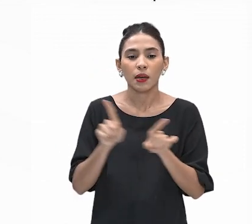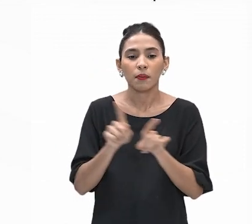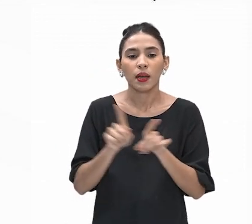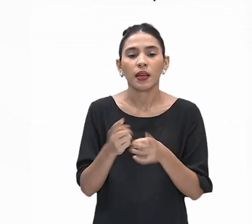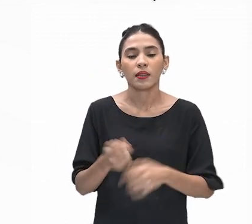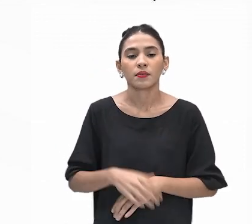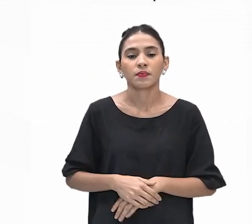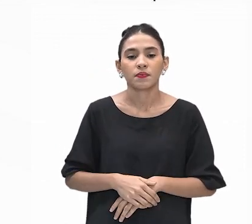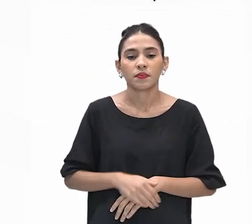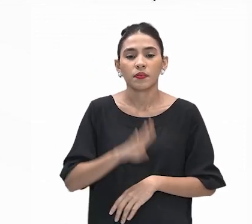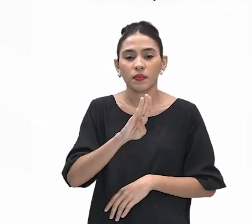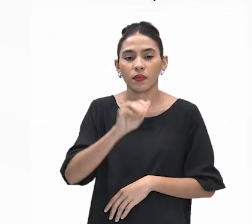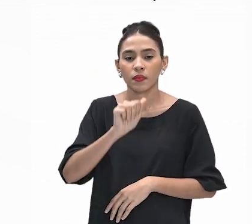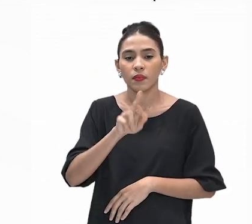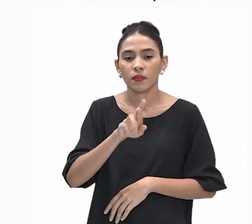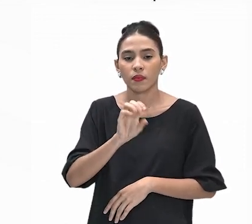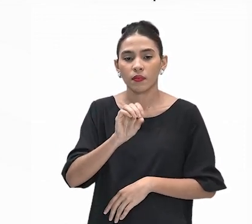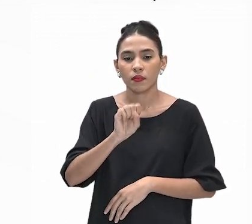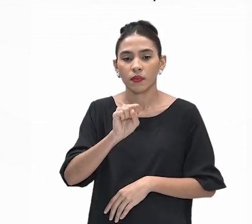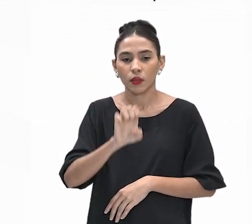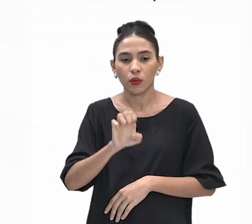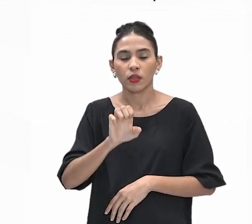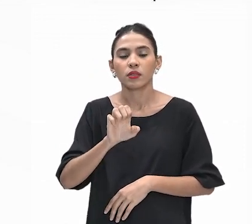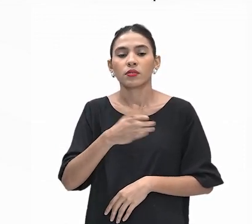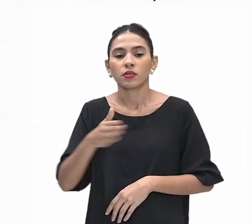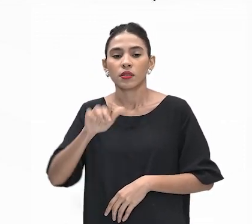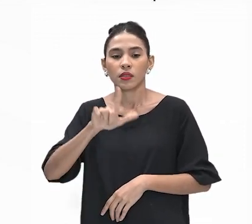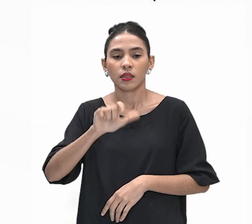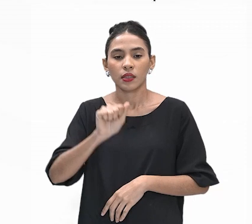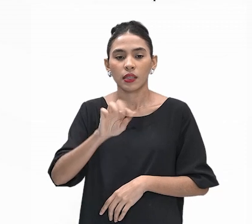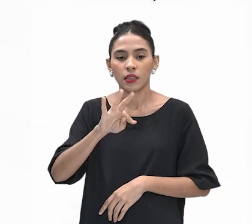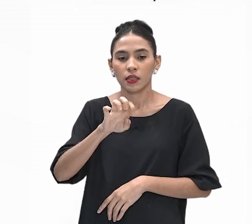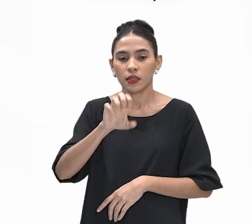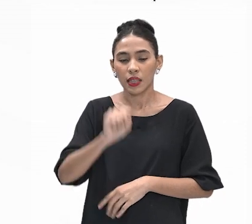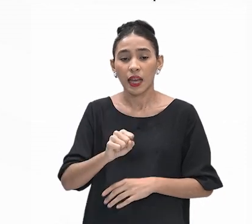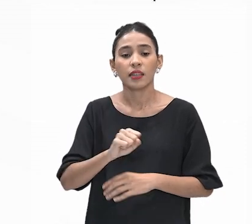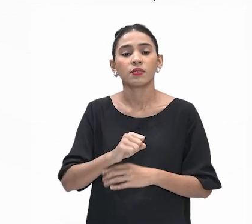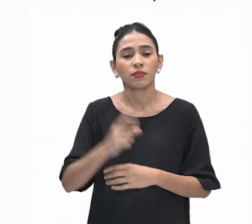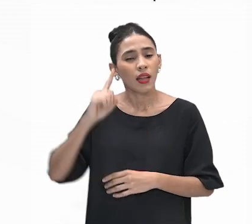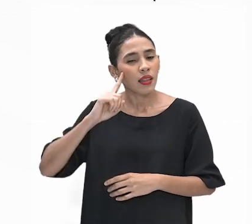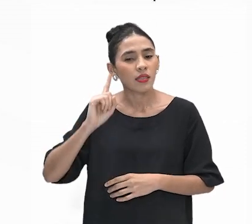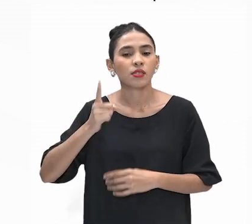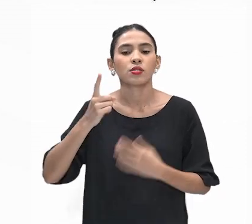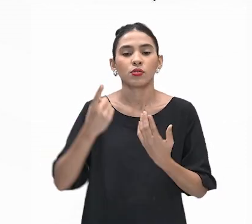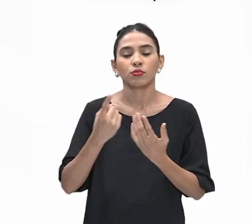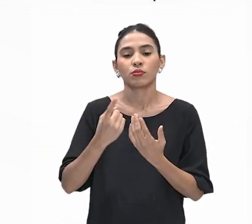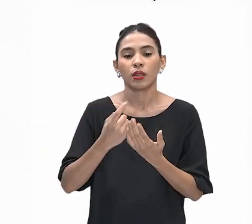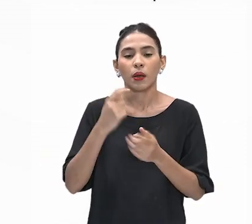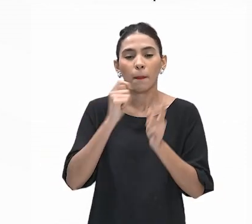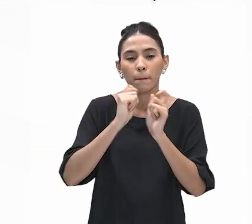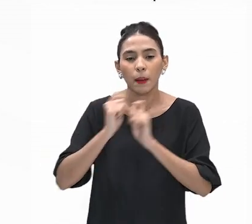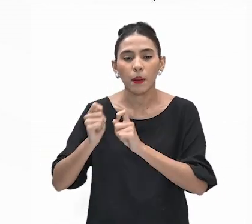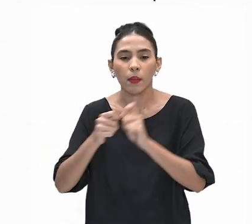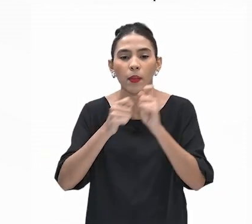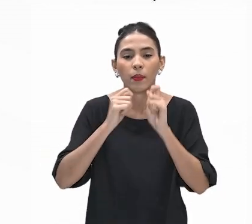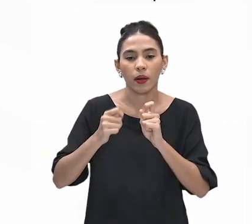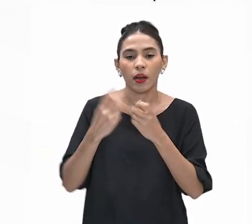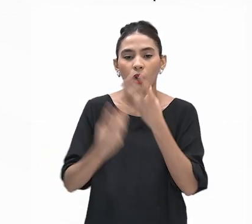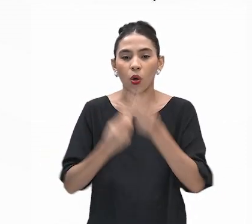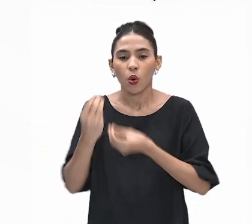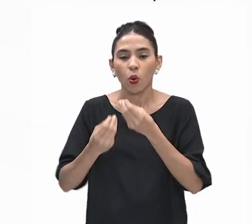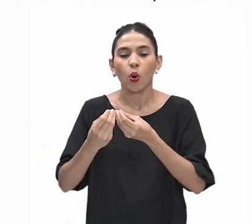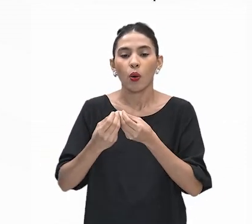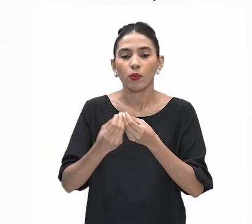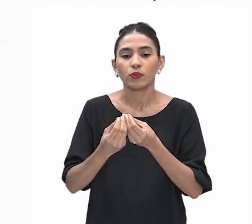Latex, época do período áureo da borracha, não é isso? Decidiu construir uma espécie de monumento ao seu poder